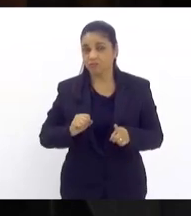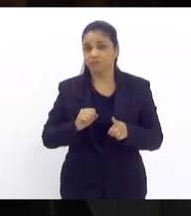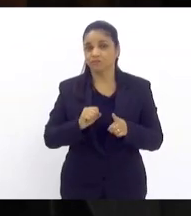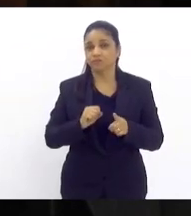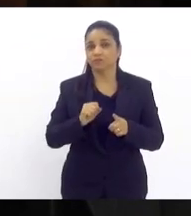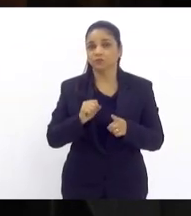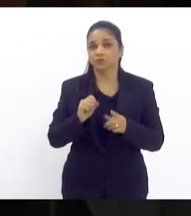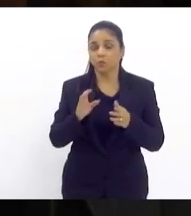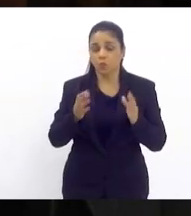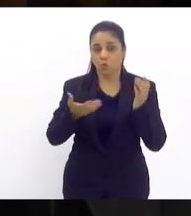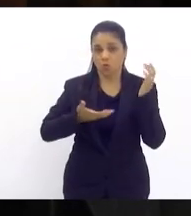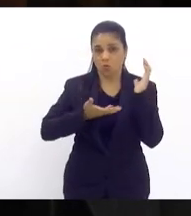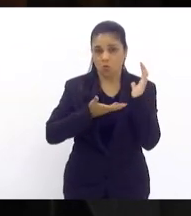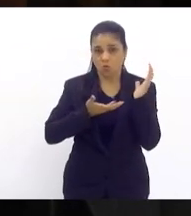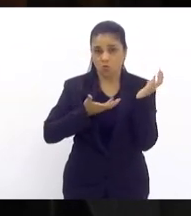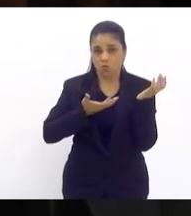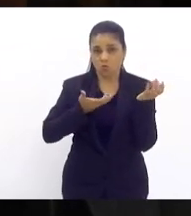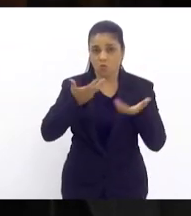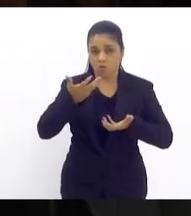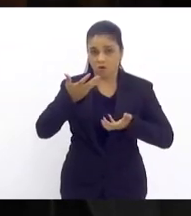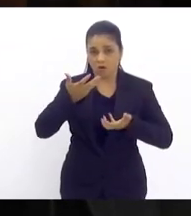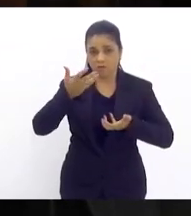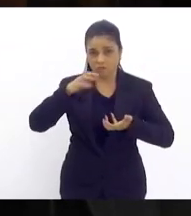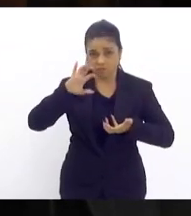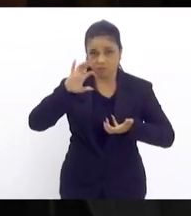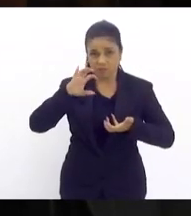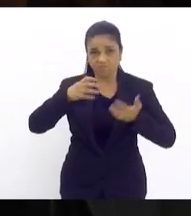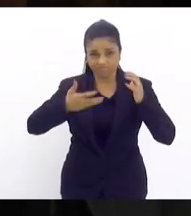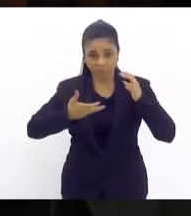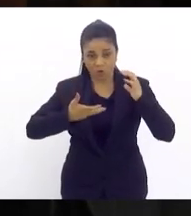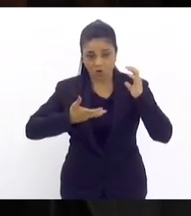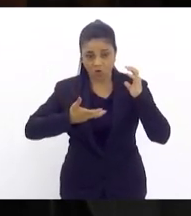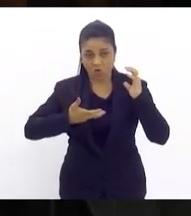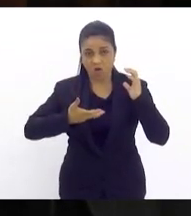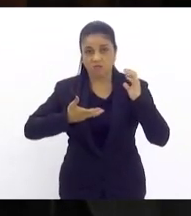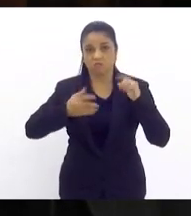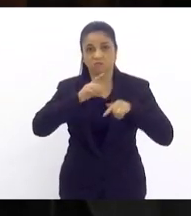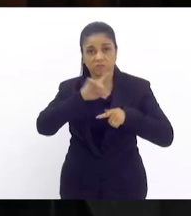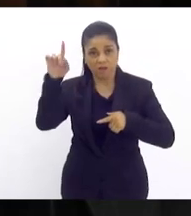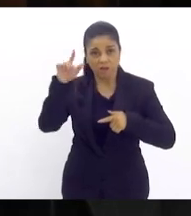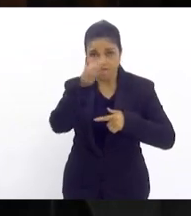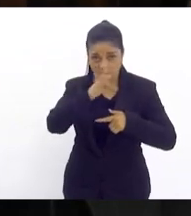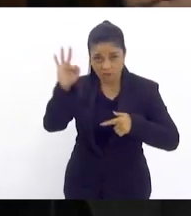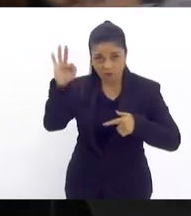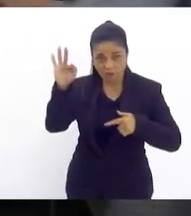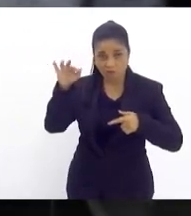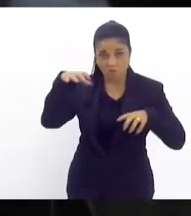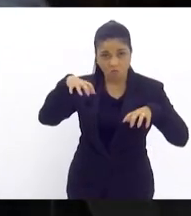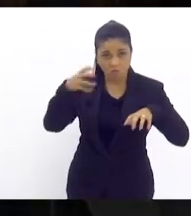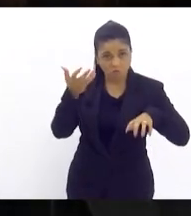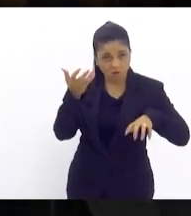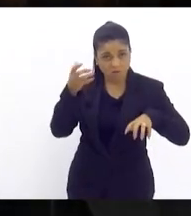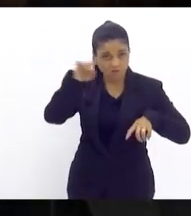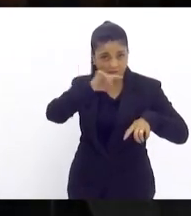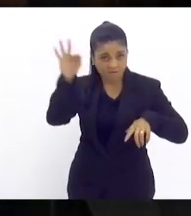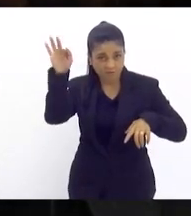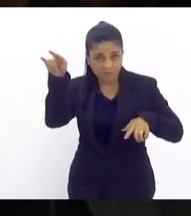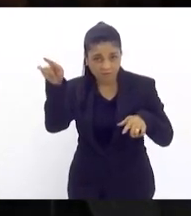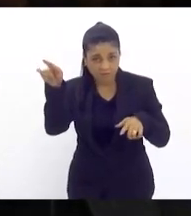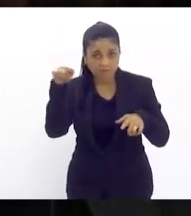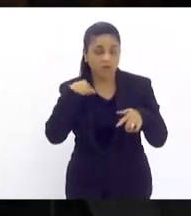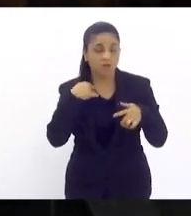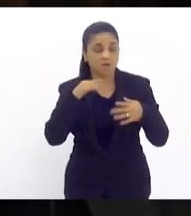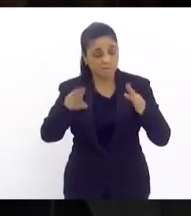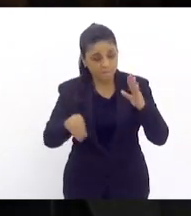as liberações repentinas de um volume demasiadamente excessivo grande substancial de